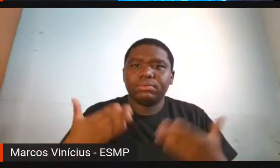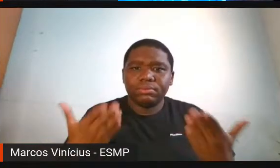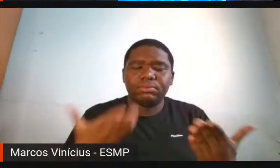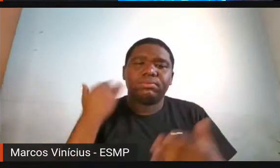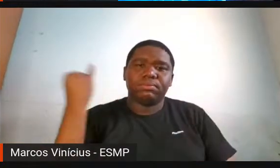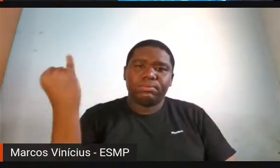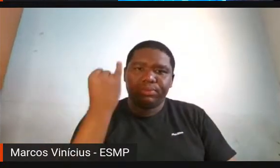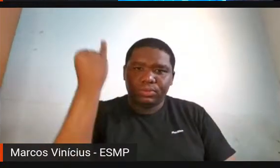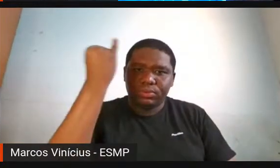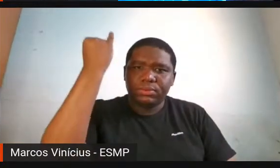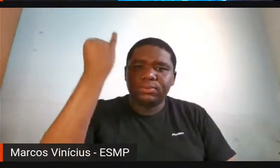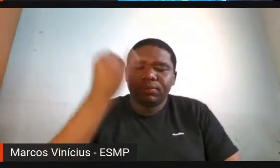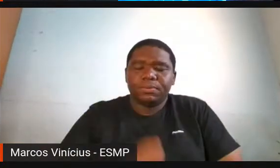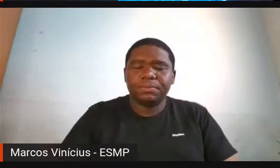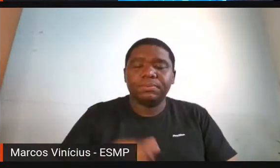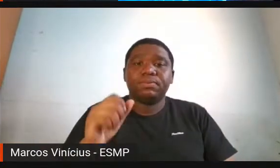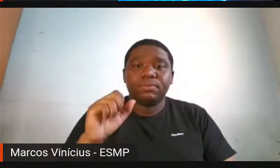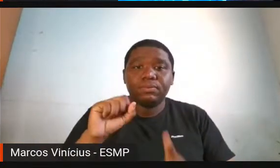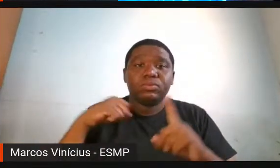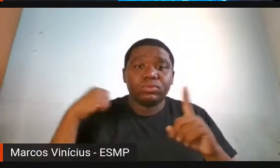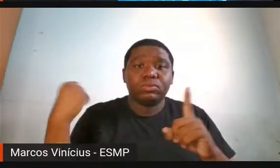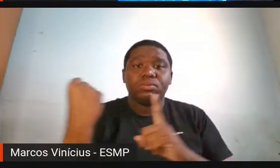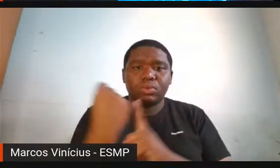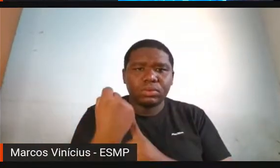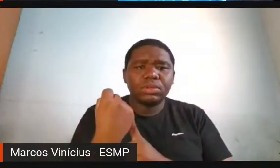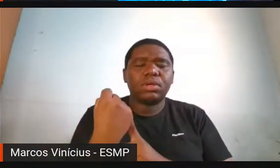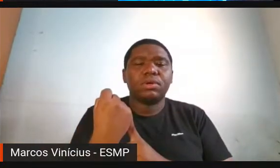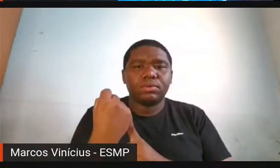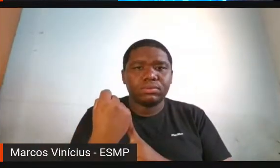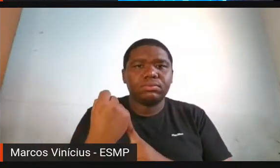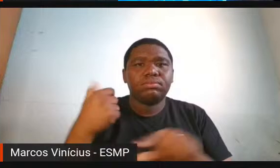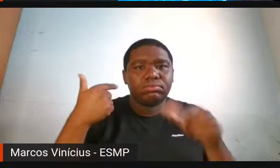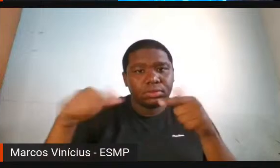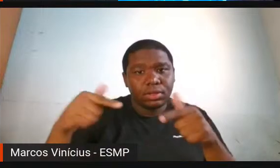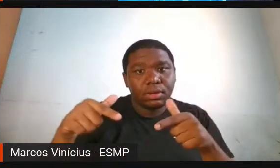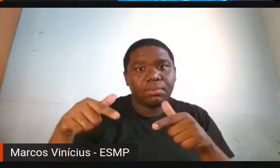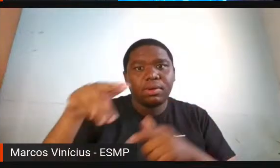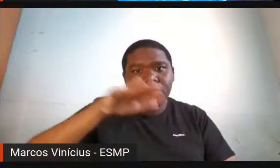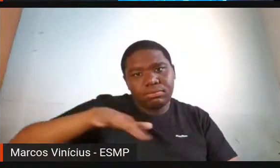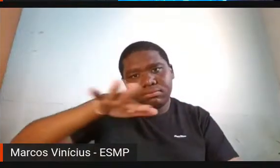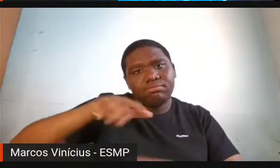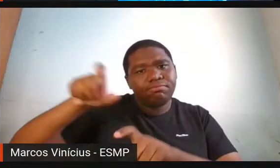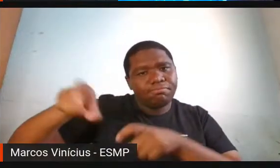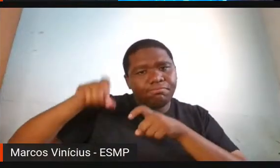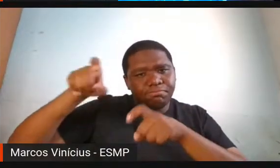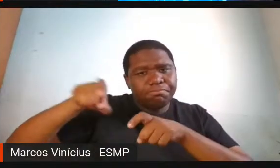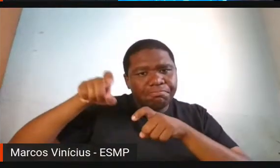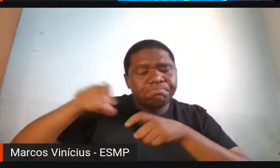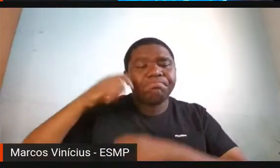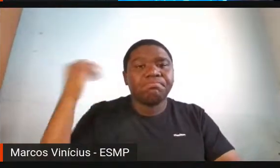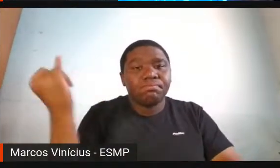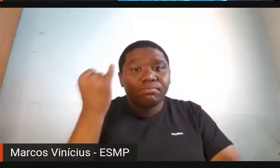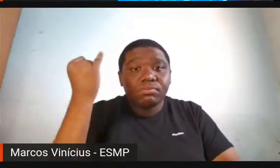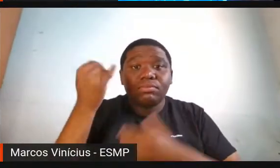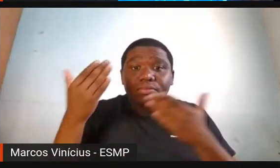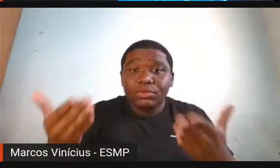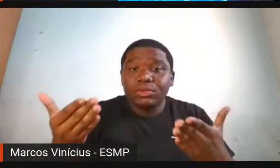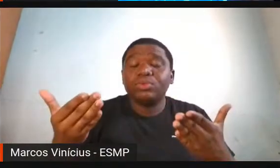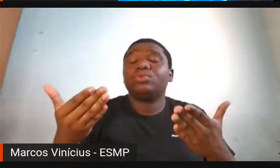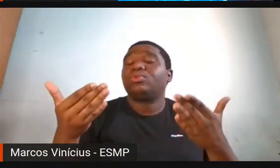imperiosa de uma revisão social das atividades do agronegócio, são elementos